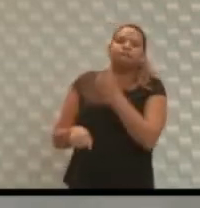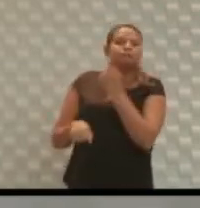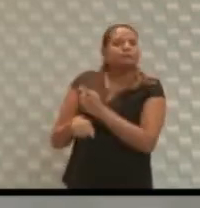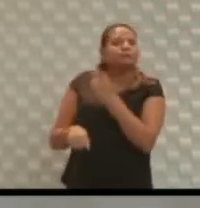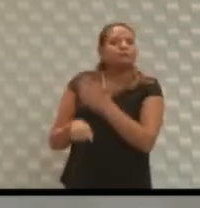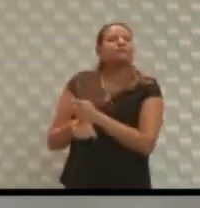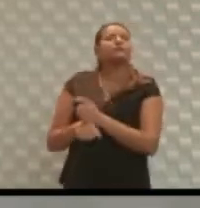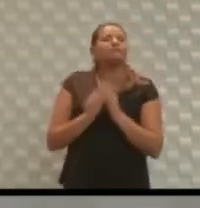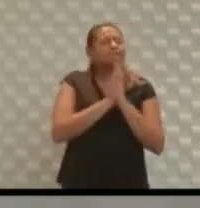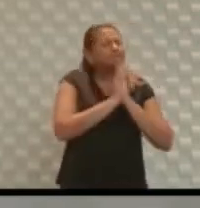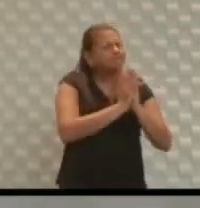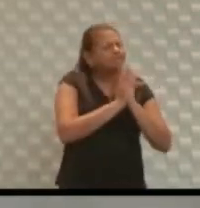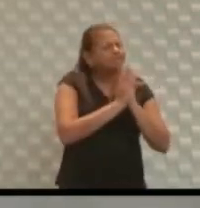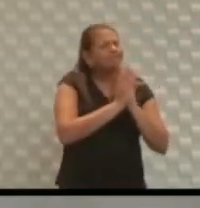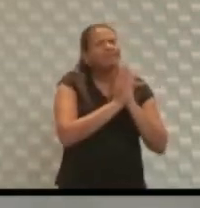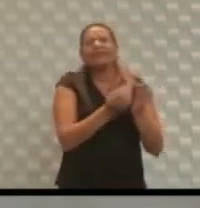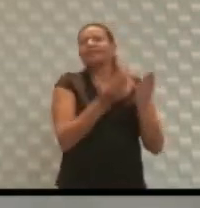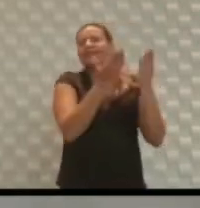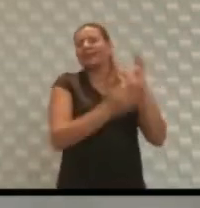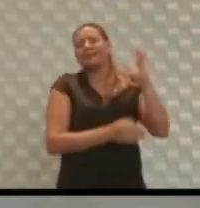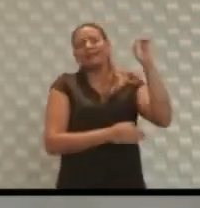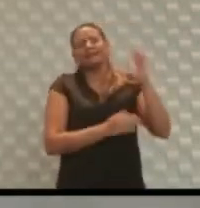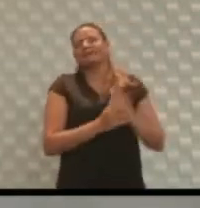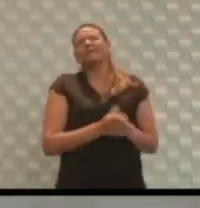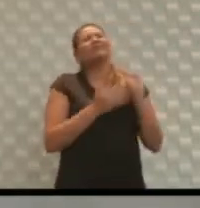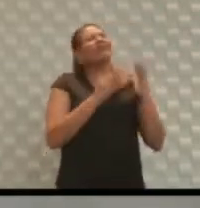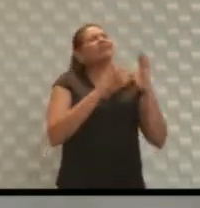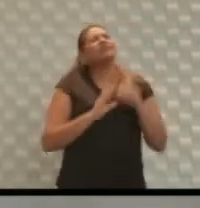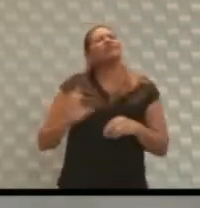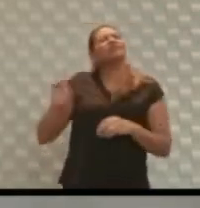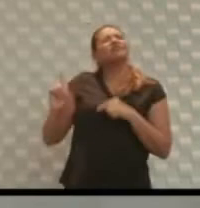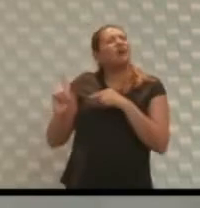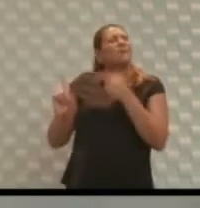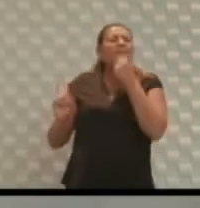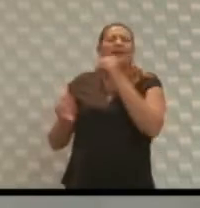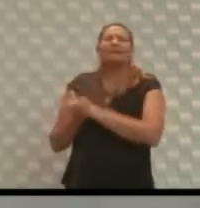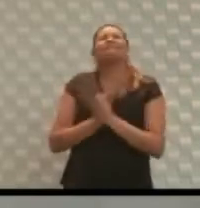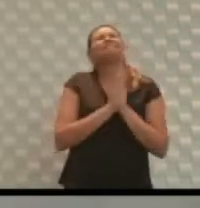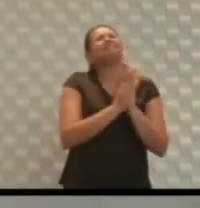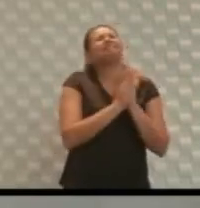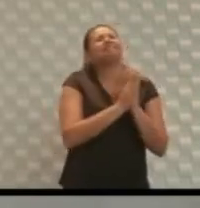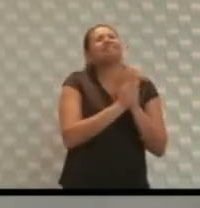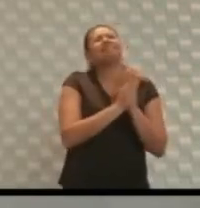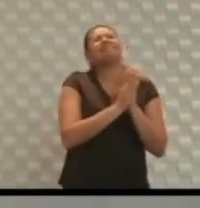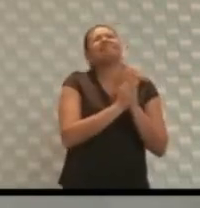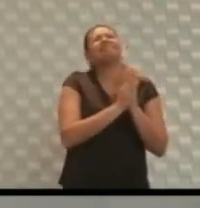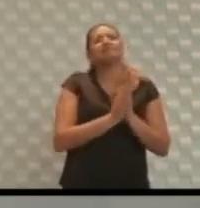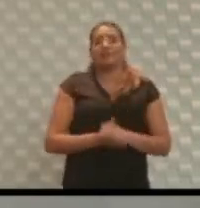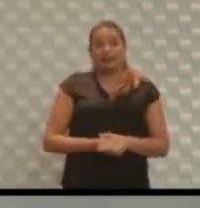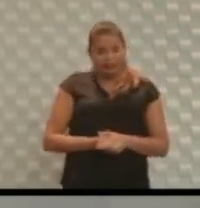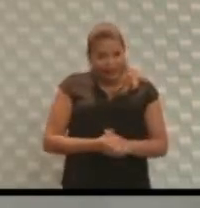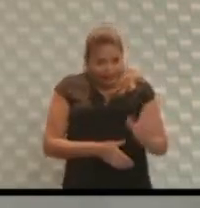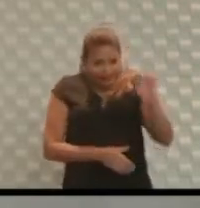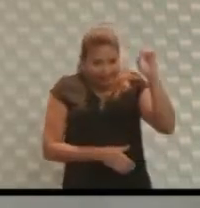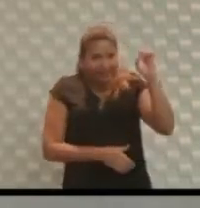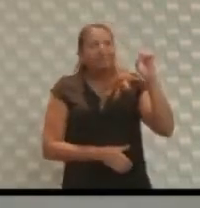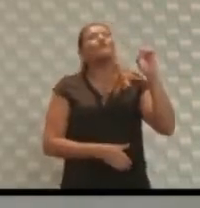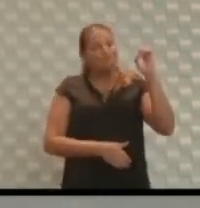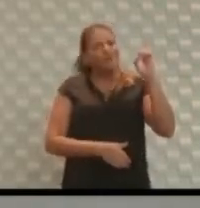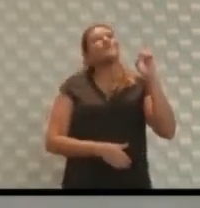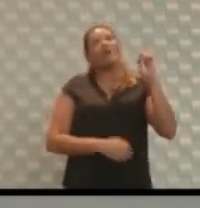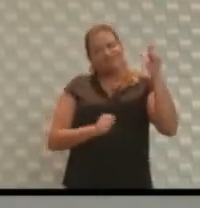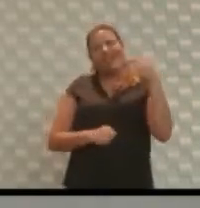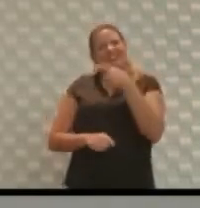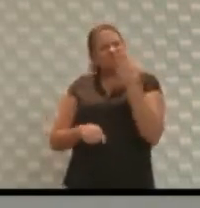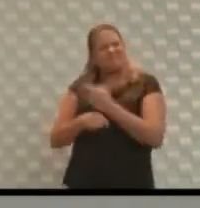Ah, quando você entrega para Deus, quando você põe Deus na jogada, eita, é demais. E vice-versa também,